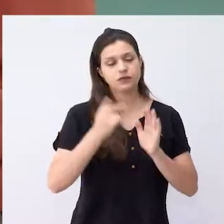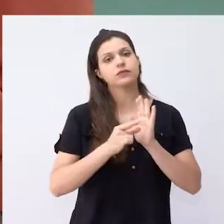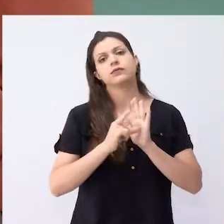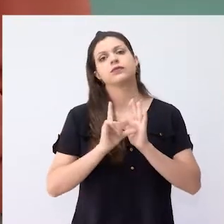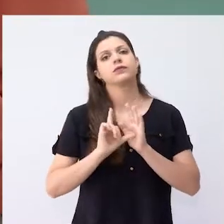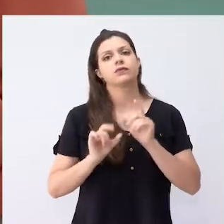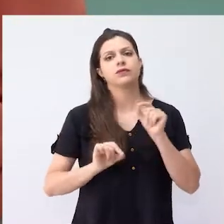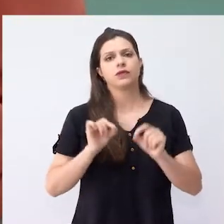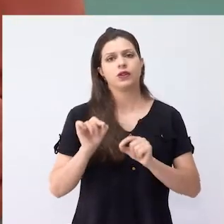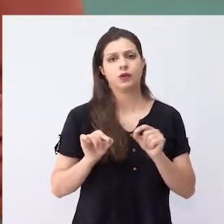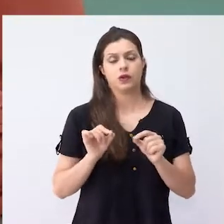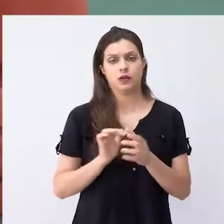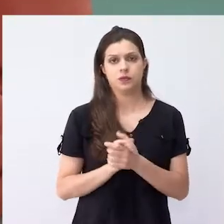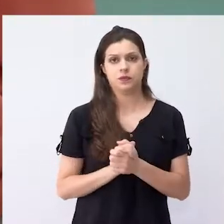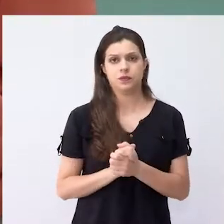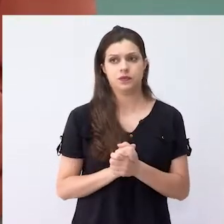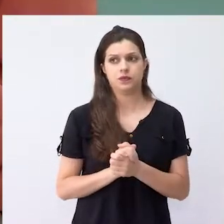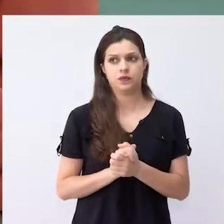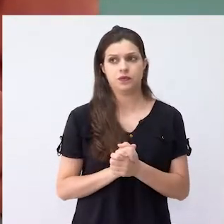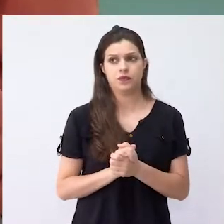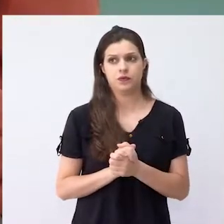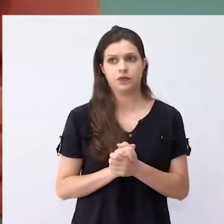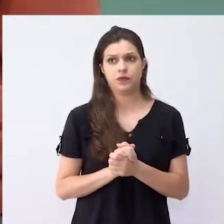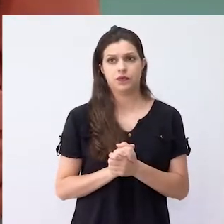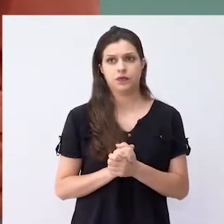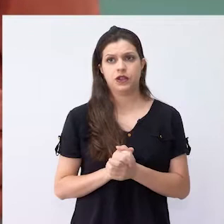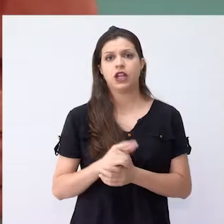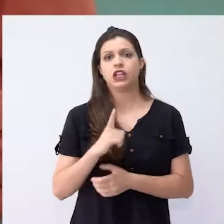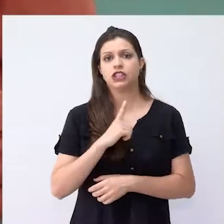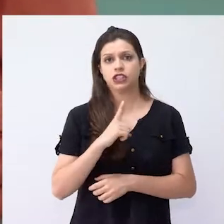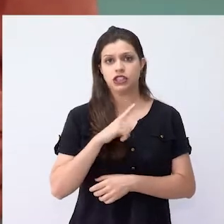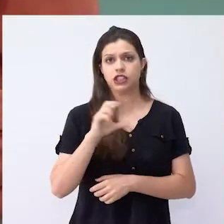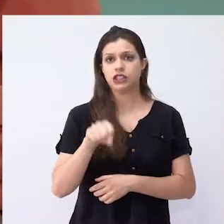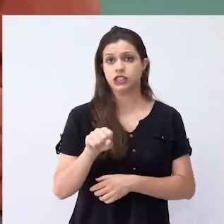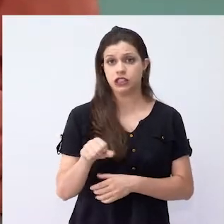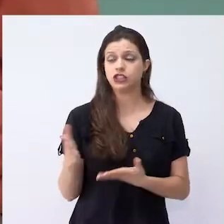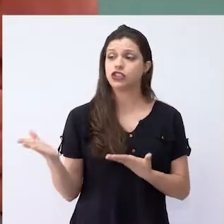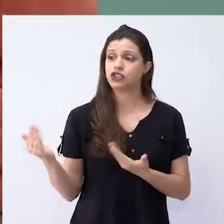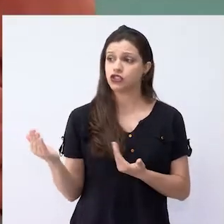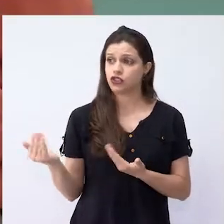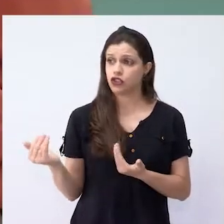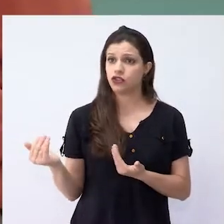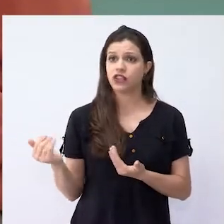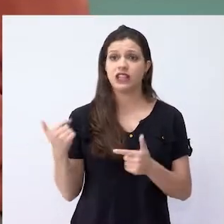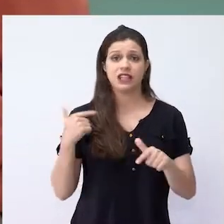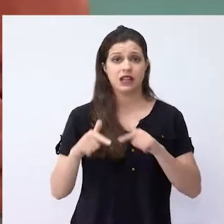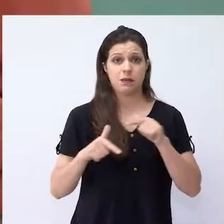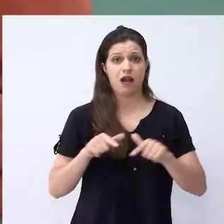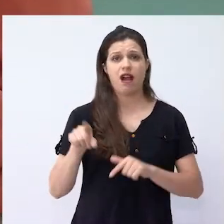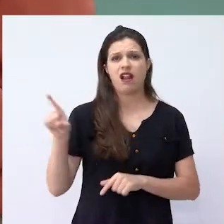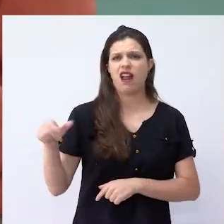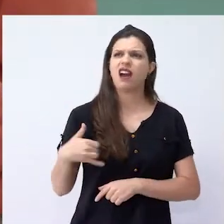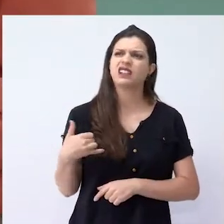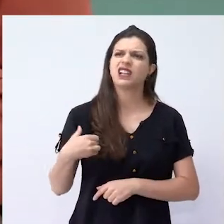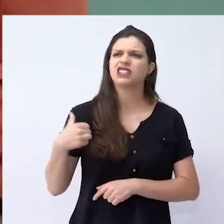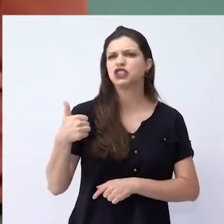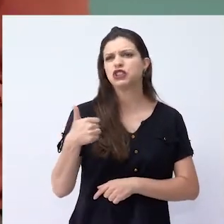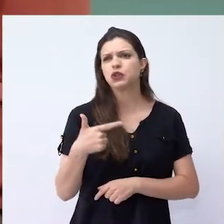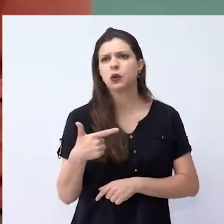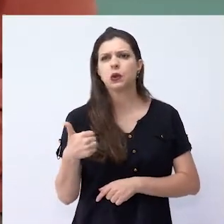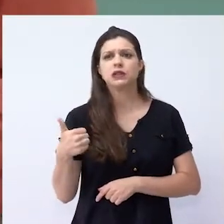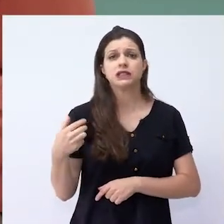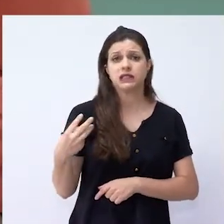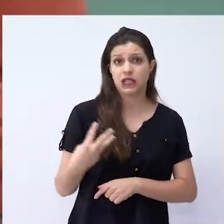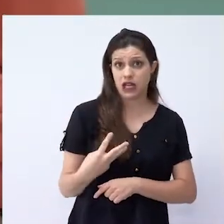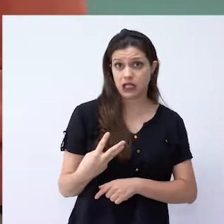um termo de ajustamento de conduta. Ou seja, foi verificado que ele explorava a mão de obra de adolescentes, nesse caso, meninos entre